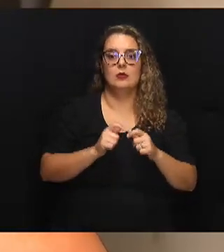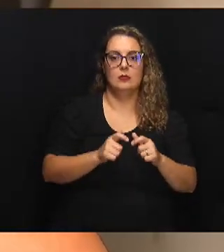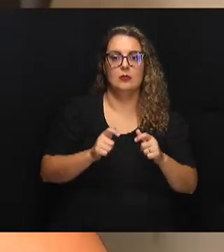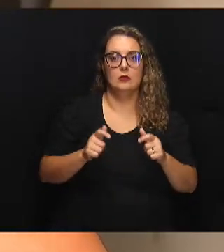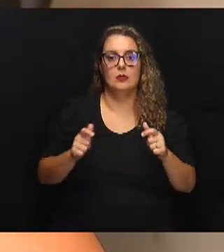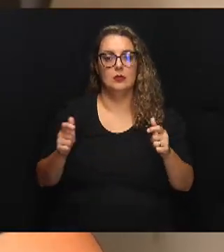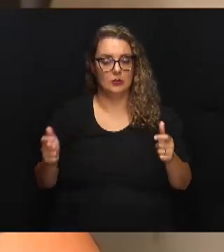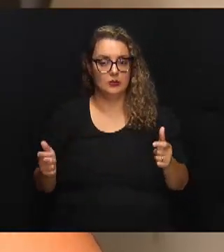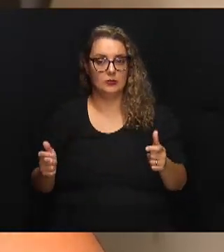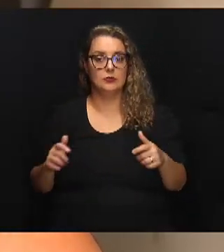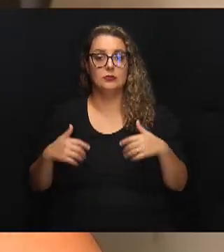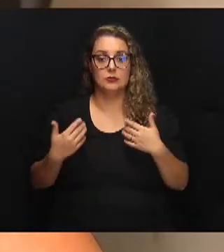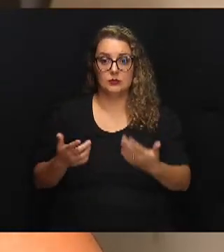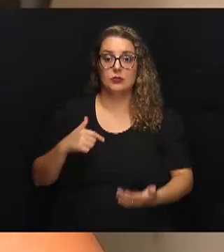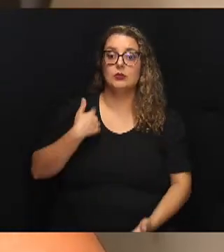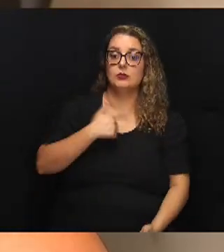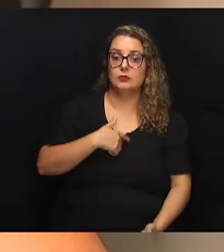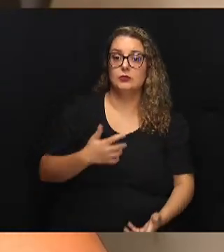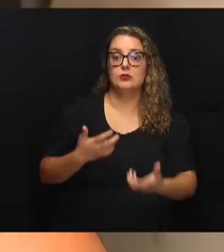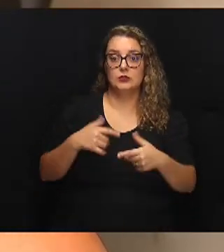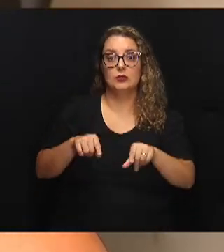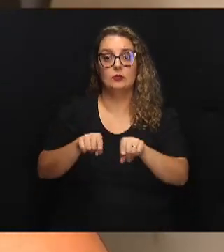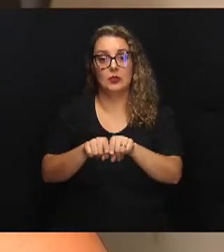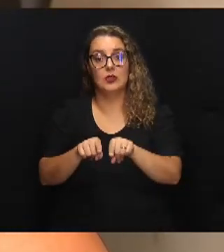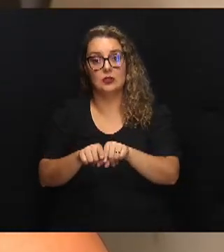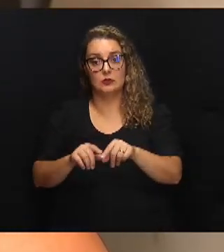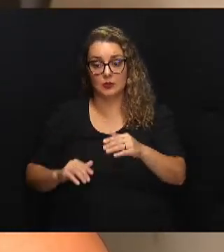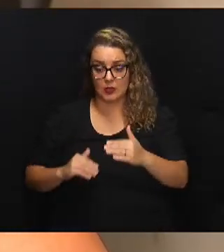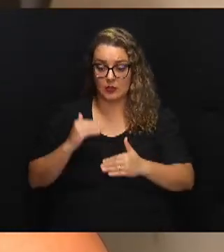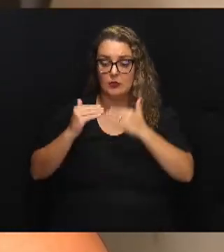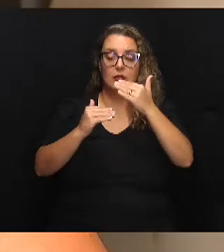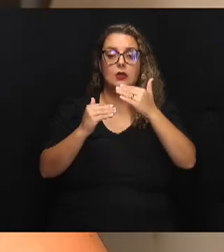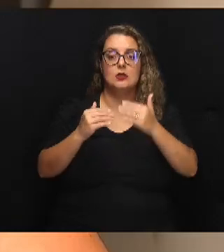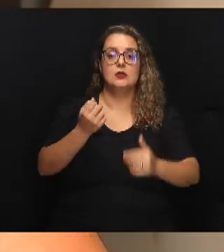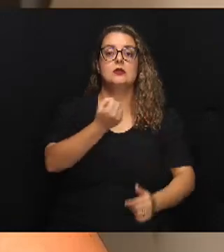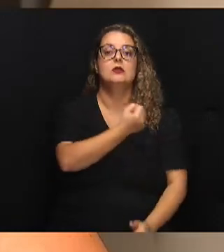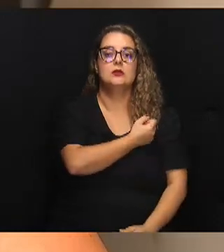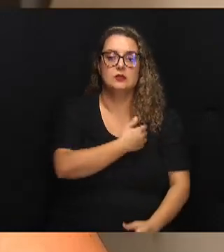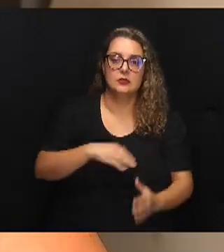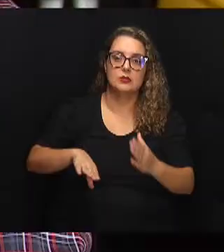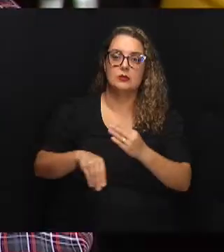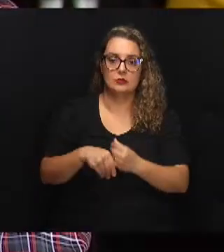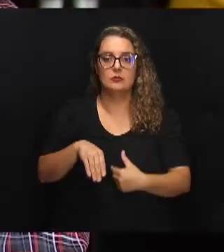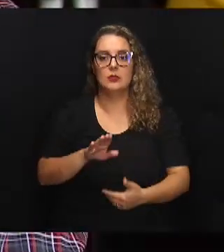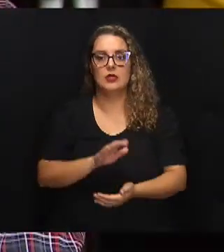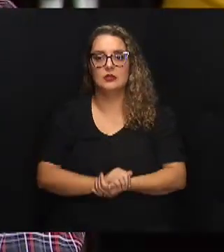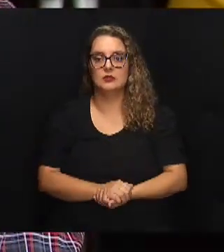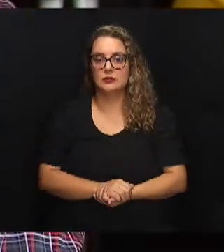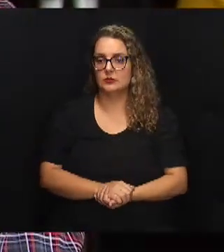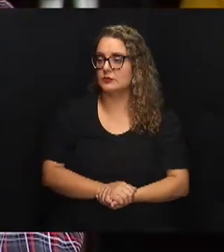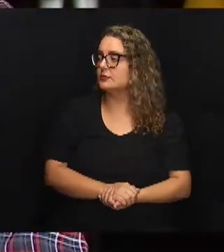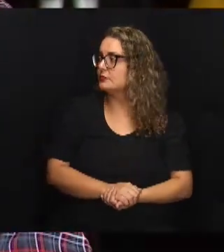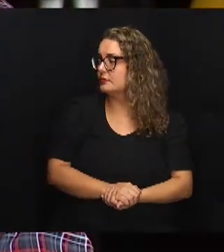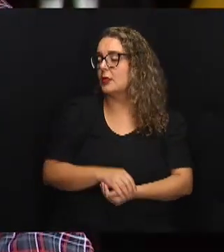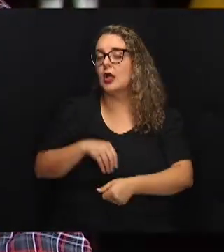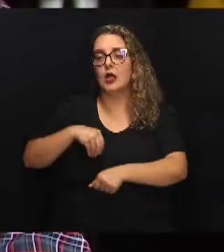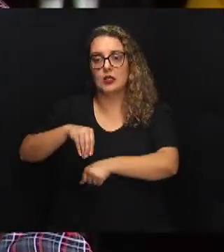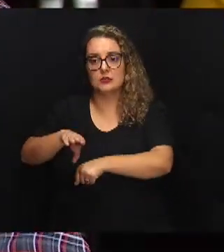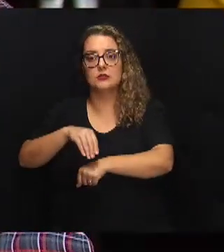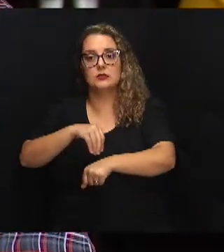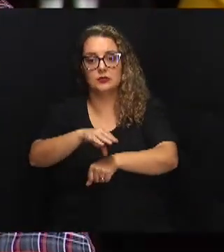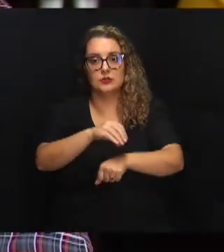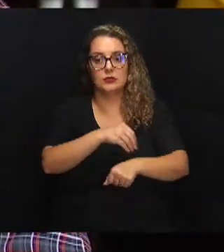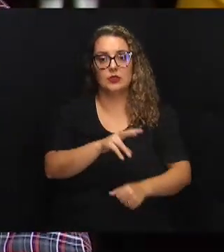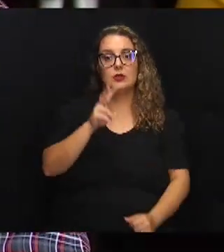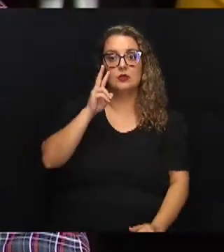gradativamente. Então nós queremos também ultrapassar esse número e agregar cada vez mais. Então essa indicação a gente viu